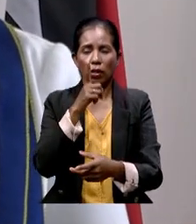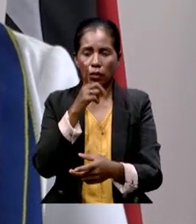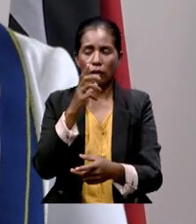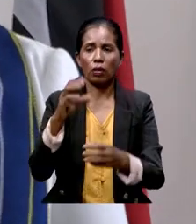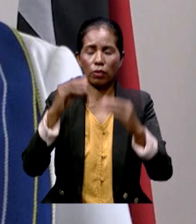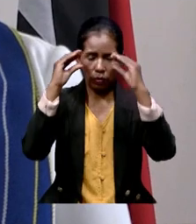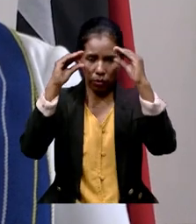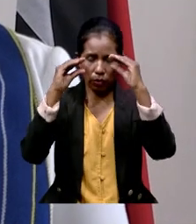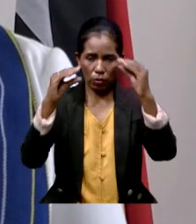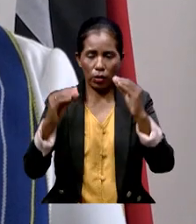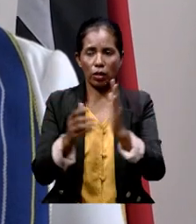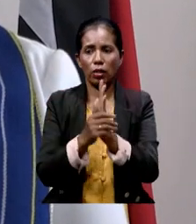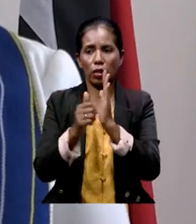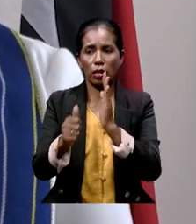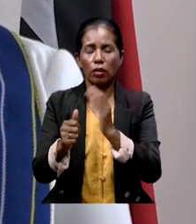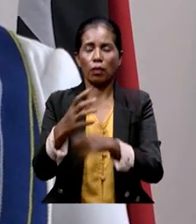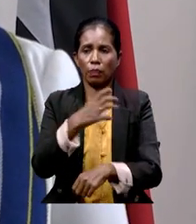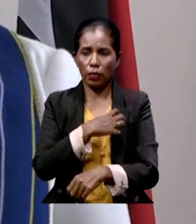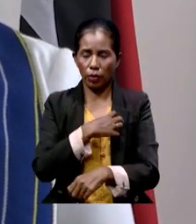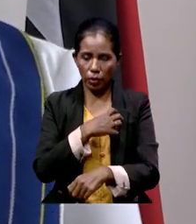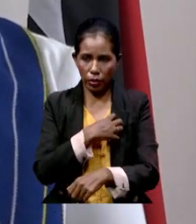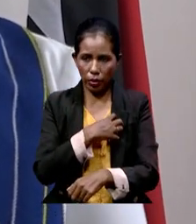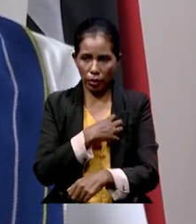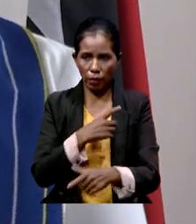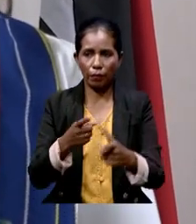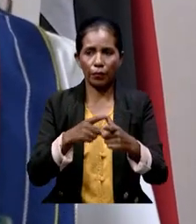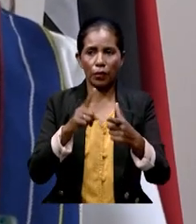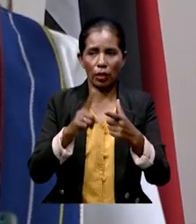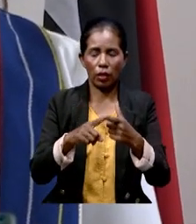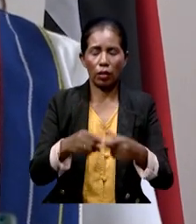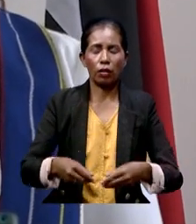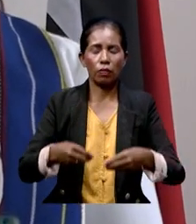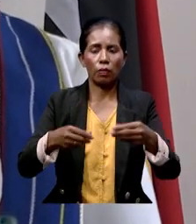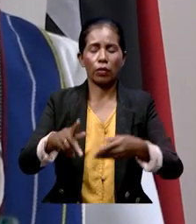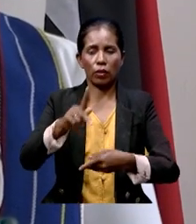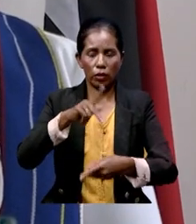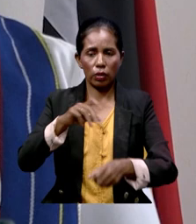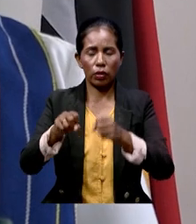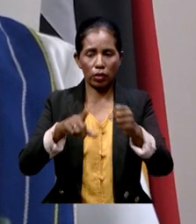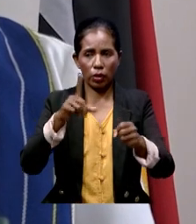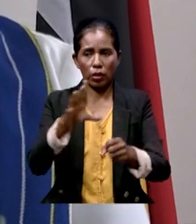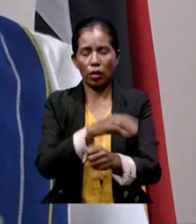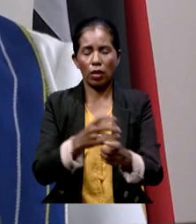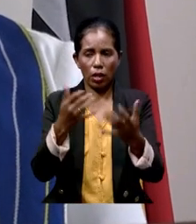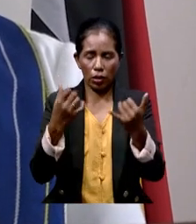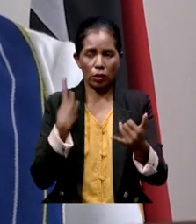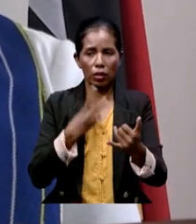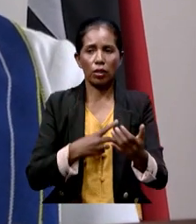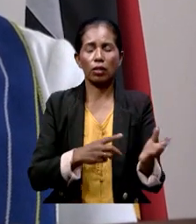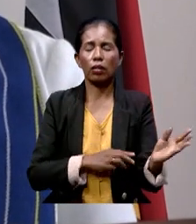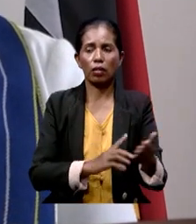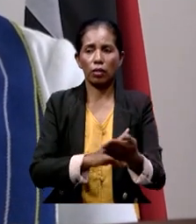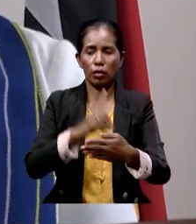e na capacitação da polícia, na parte da proteção civil e, portanto, vamos agora desenvolver um